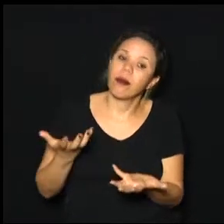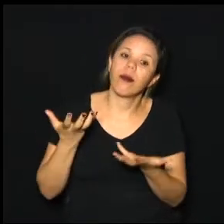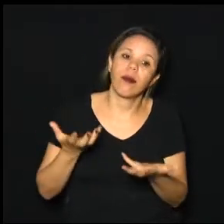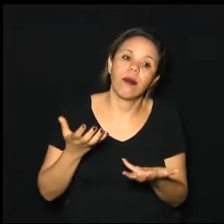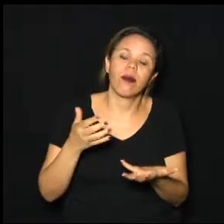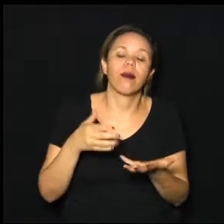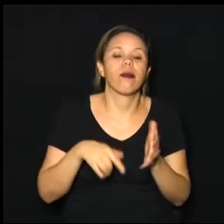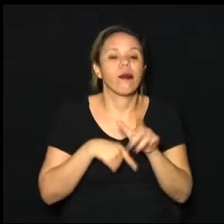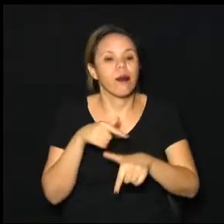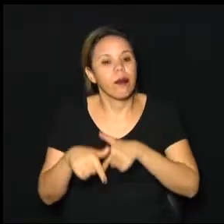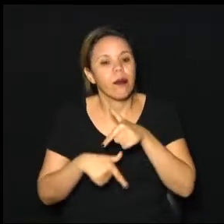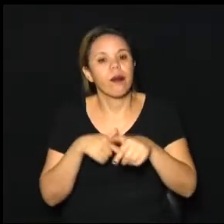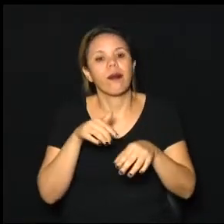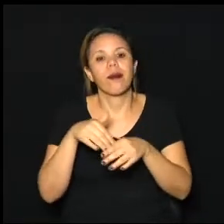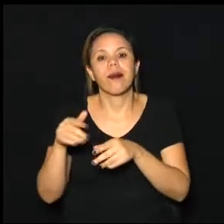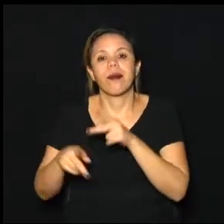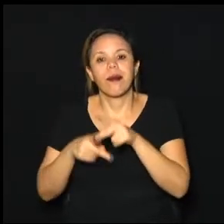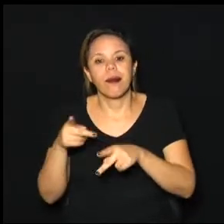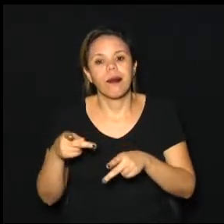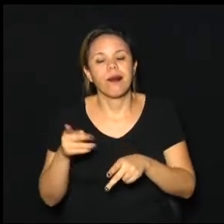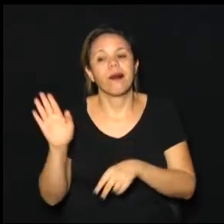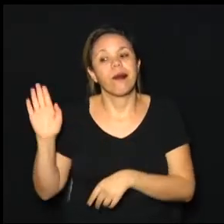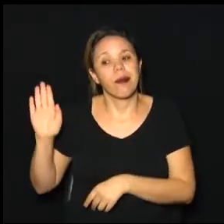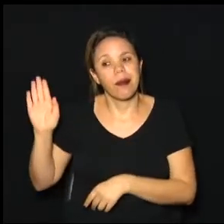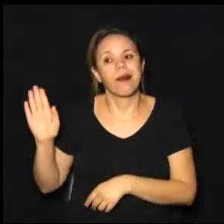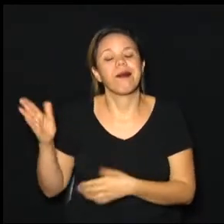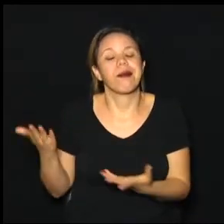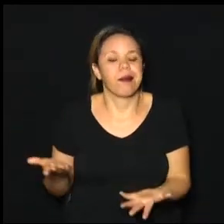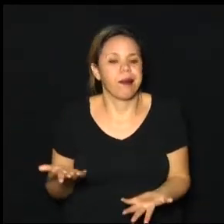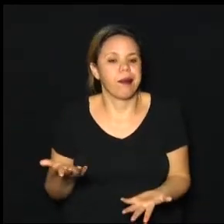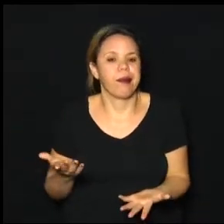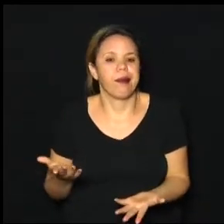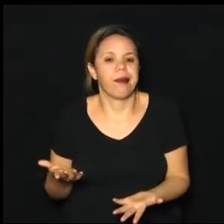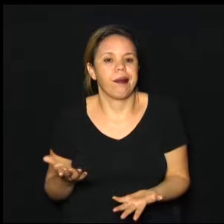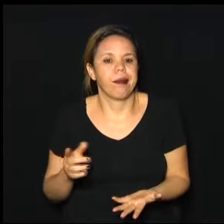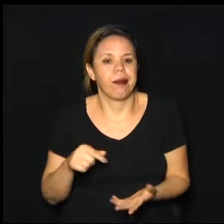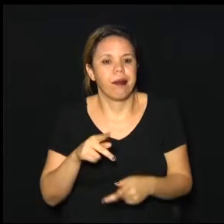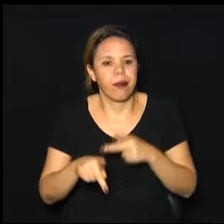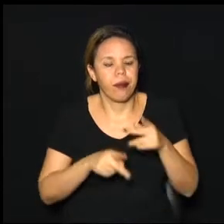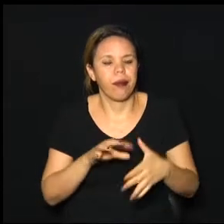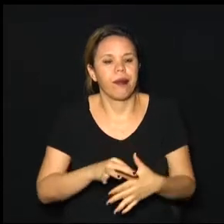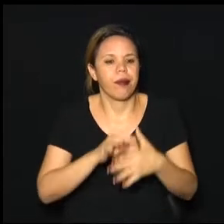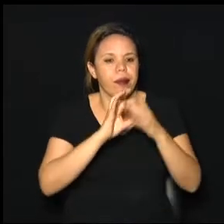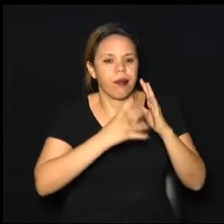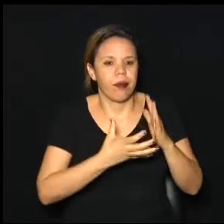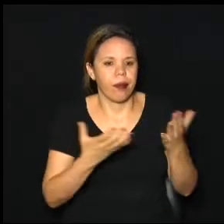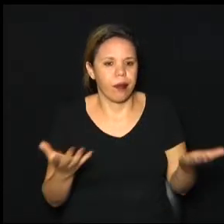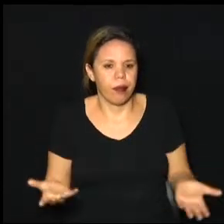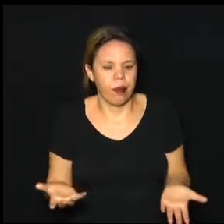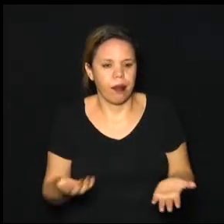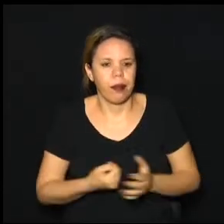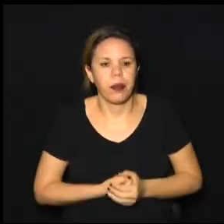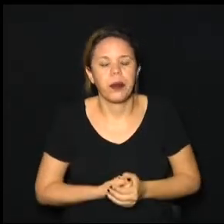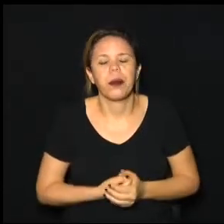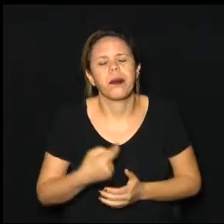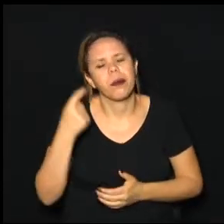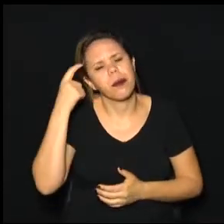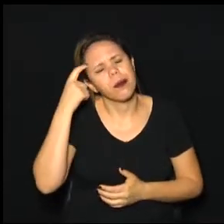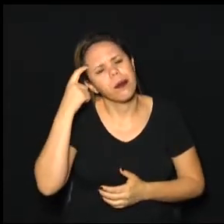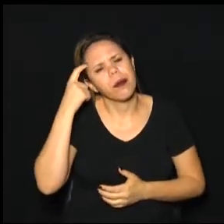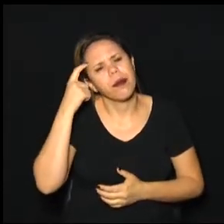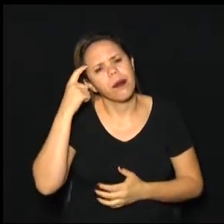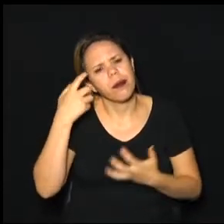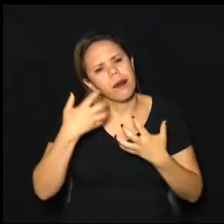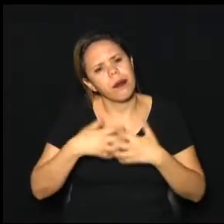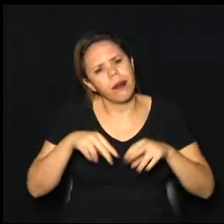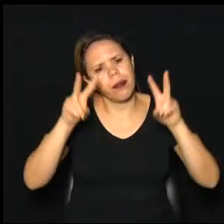campanha eleitoral, que são pré-candidatos, enfim, que são dirigentes partidários. Daí, então, eu pensei